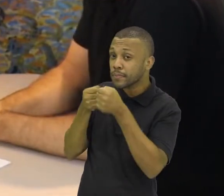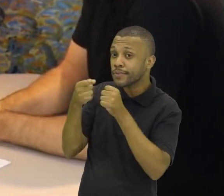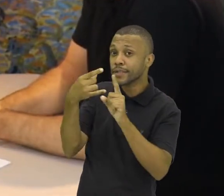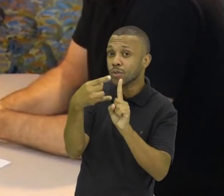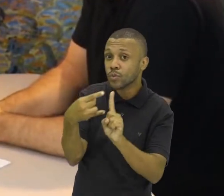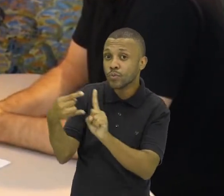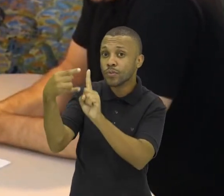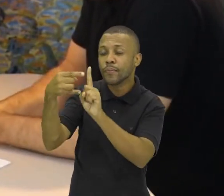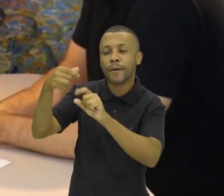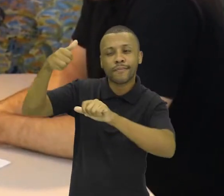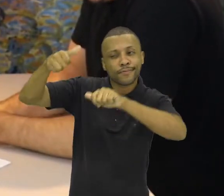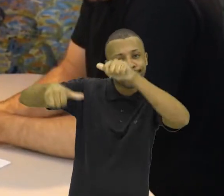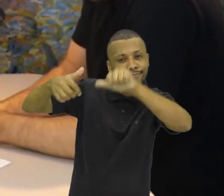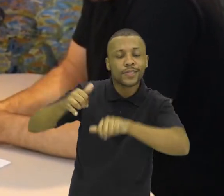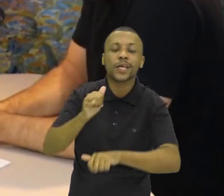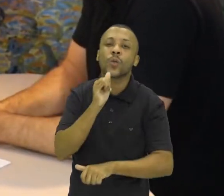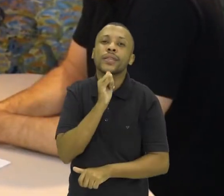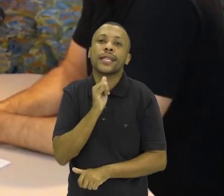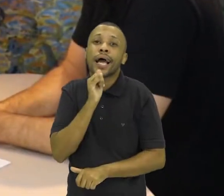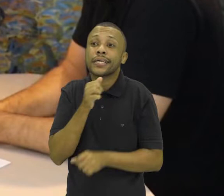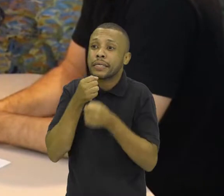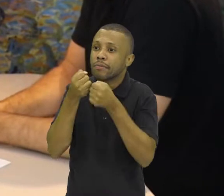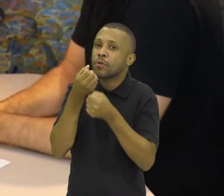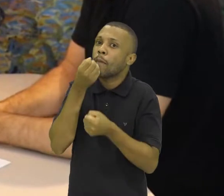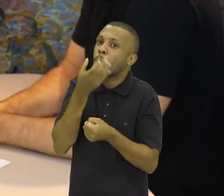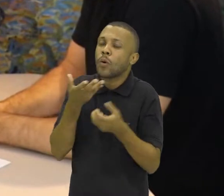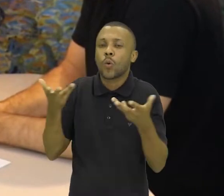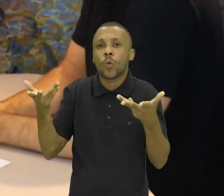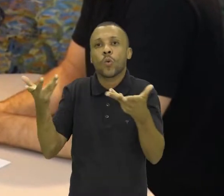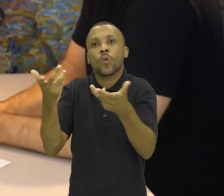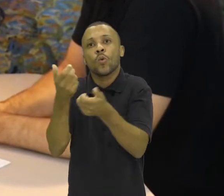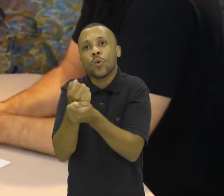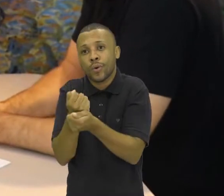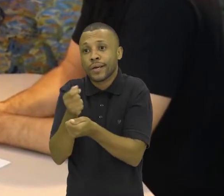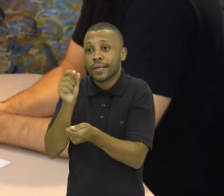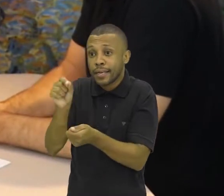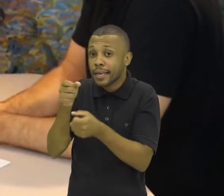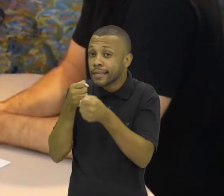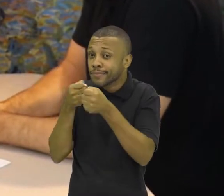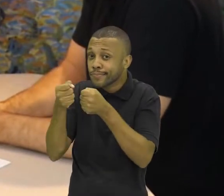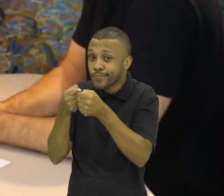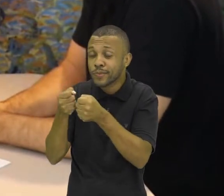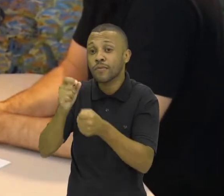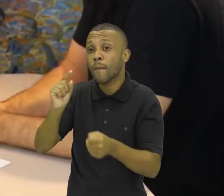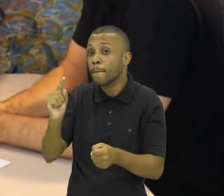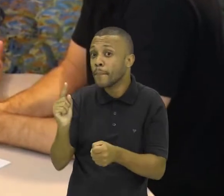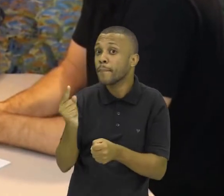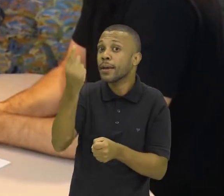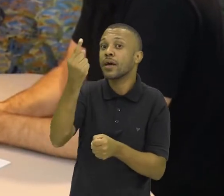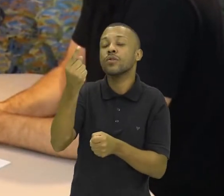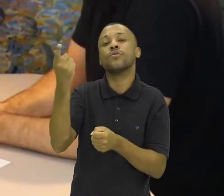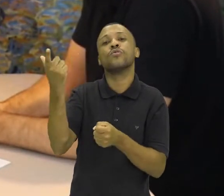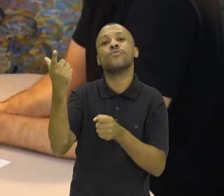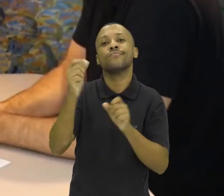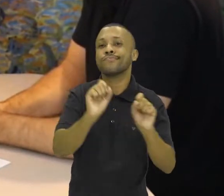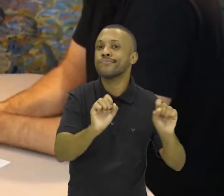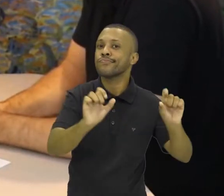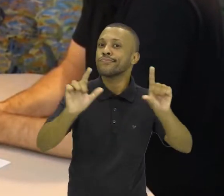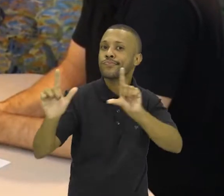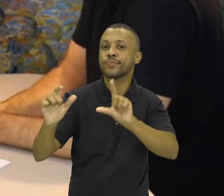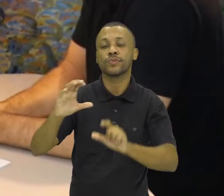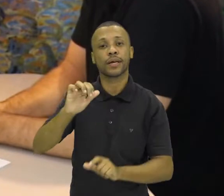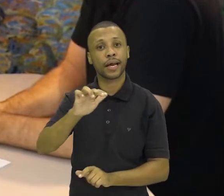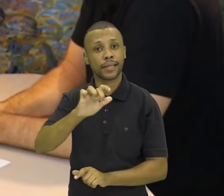entrevista com ele no Meet para fazer um teste. A entrevista ficou tão boa que essa entrevista acabou indo para ser o primeiro episódio do canal,